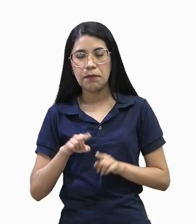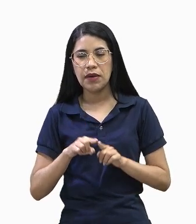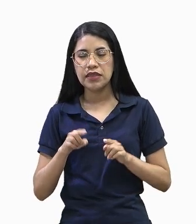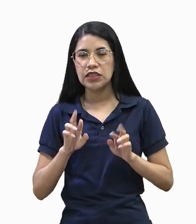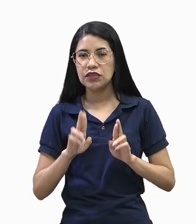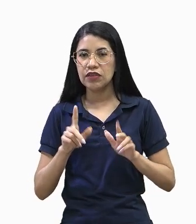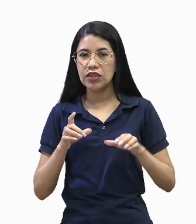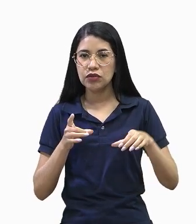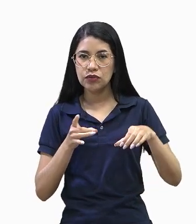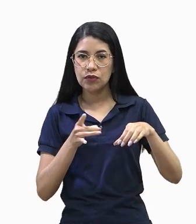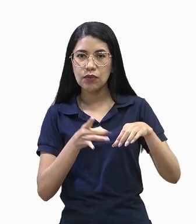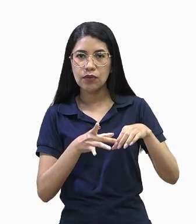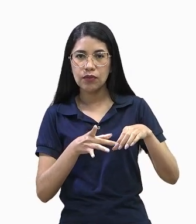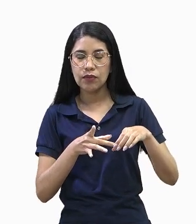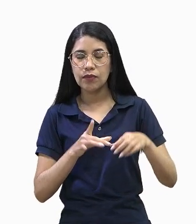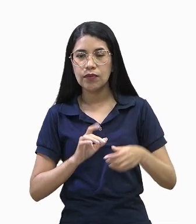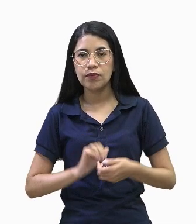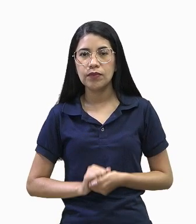exatamente de gol.